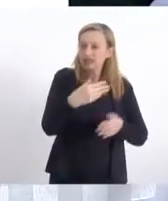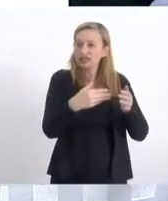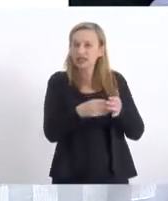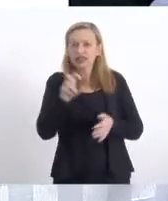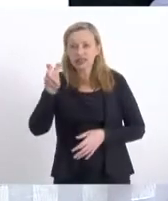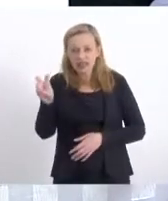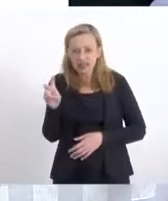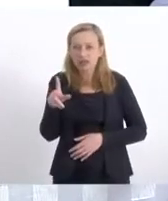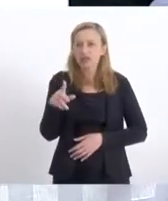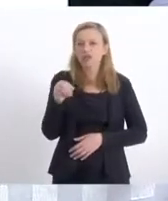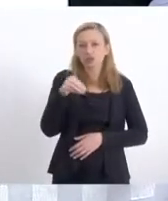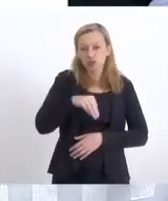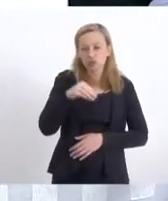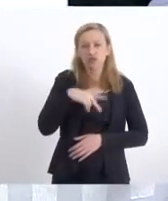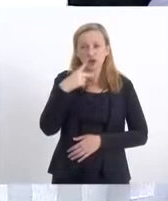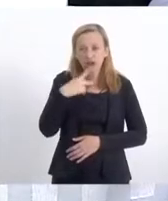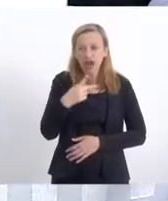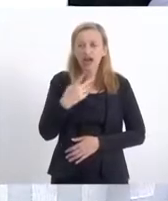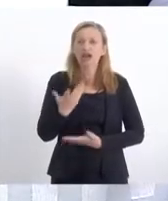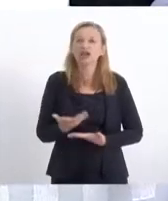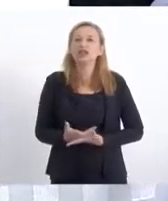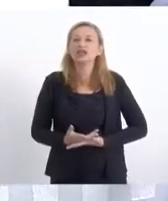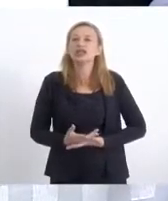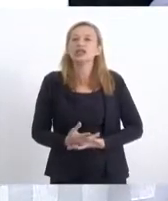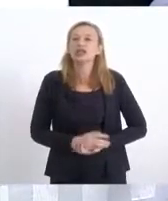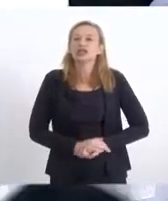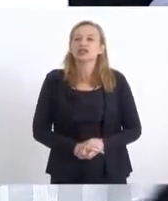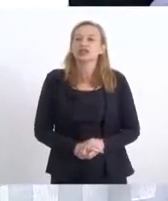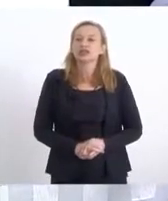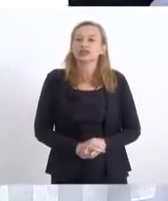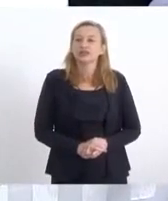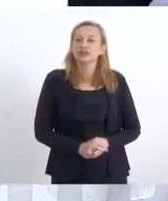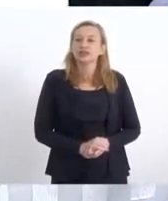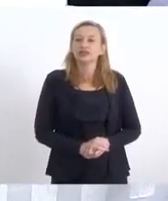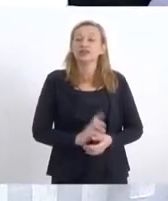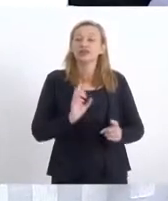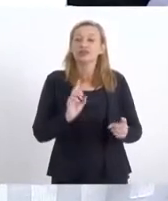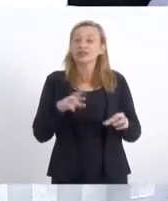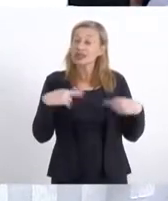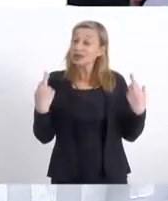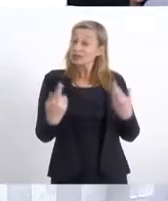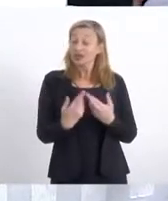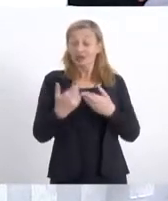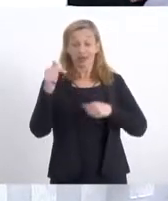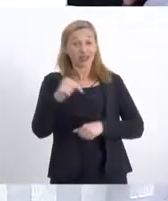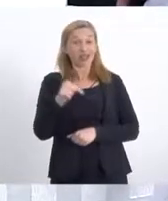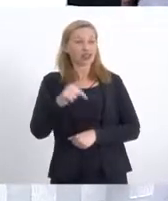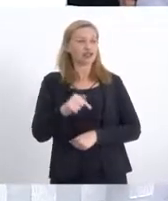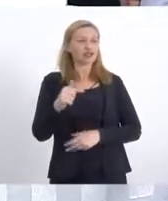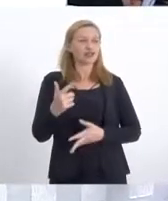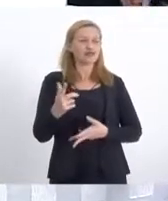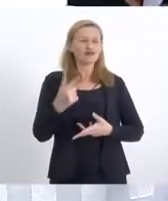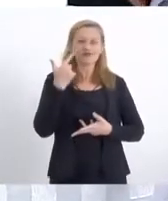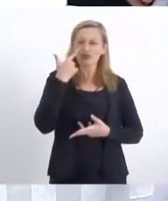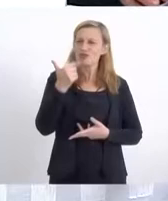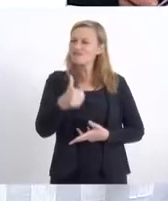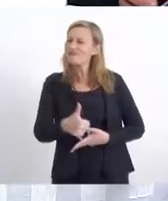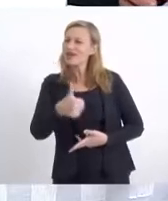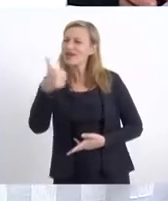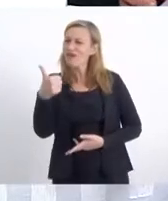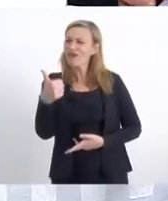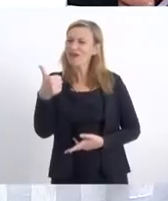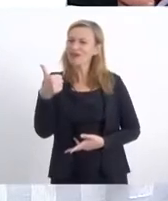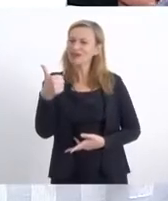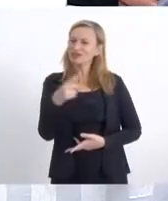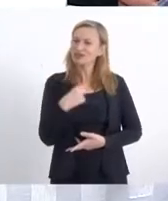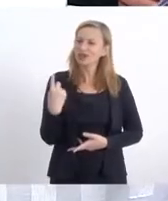boa e vamos fazer aqui desse encontro buscarmos soluções